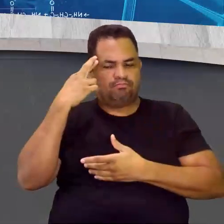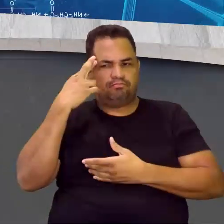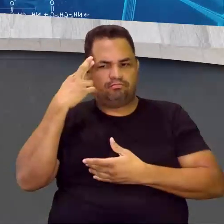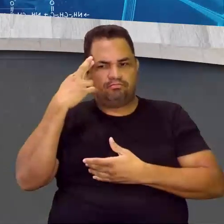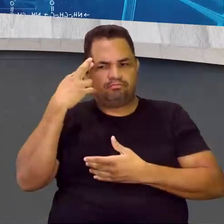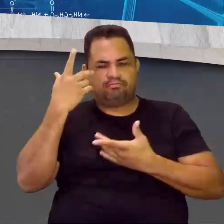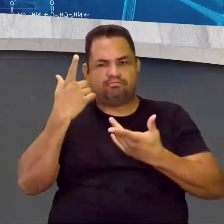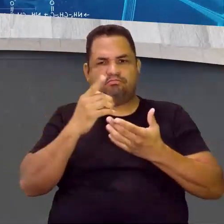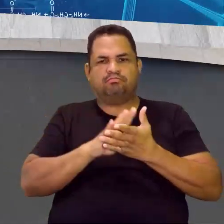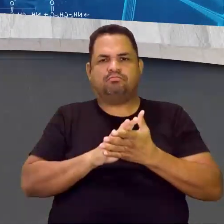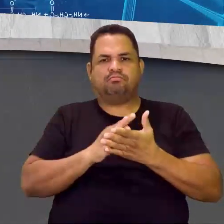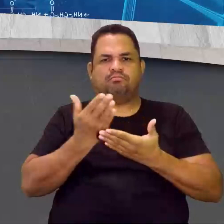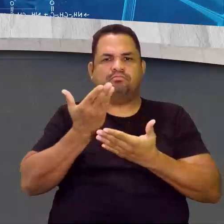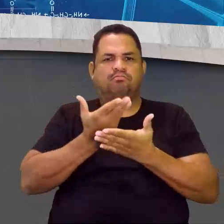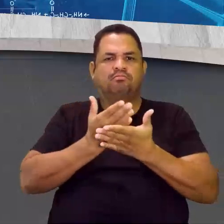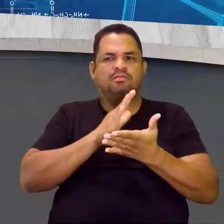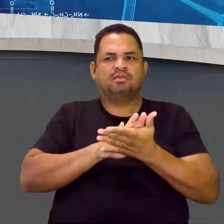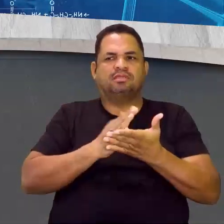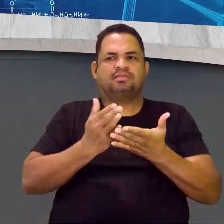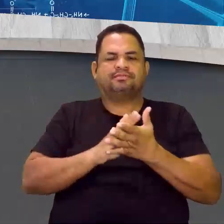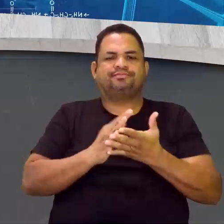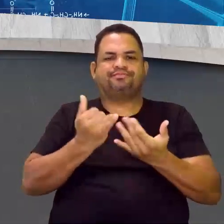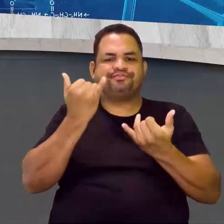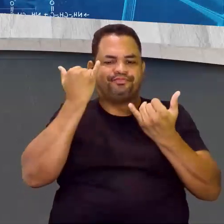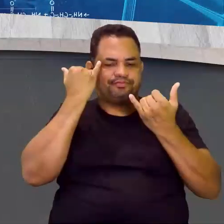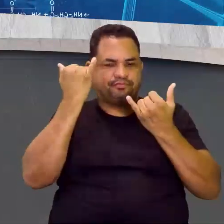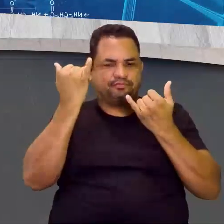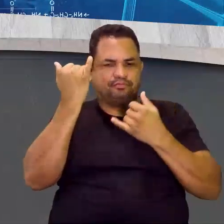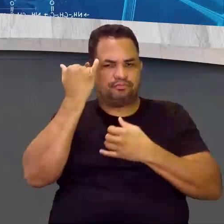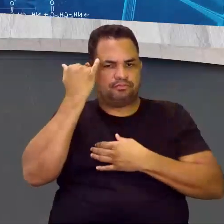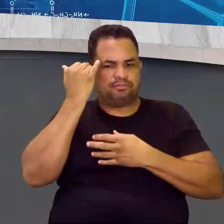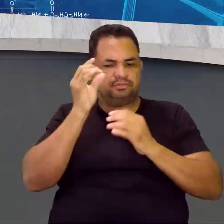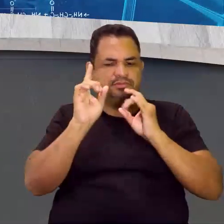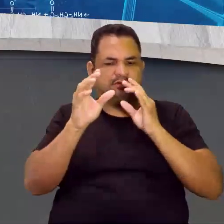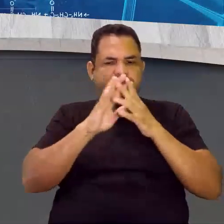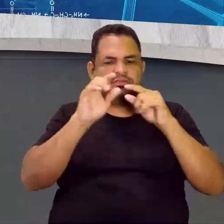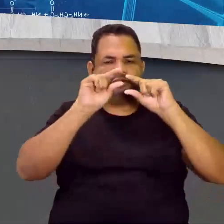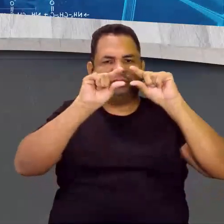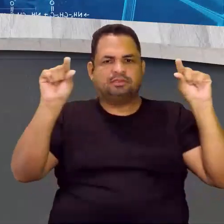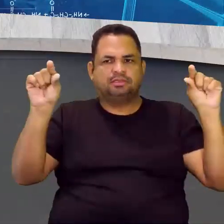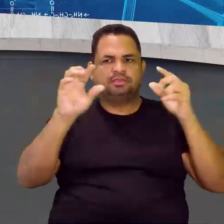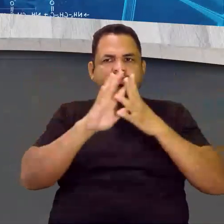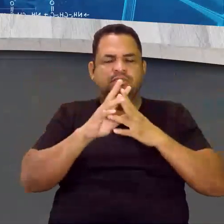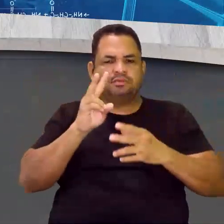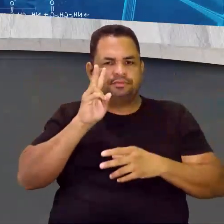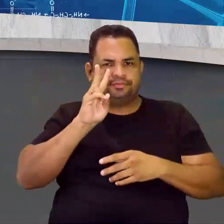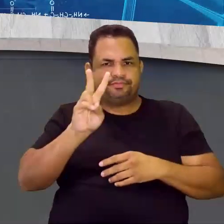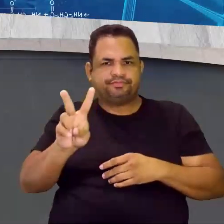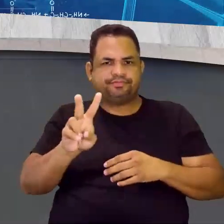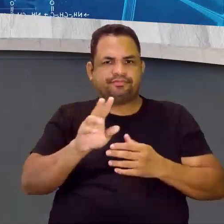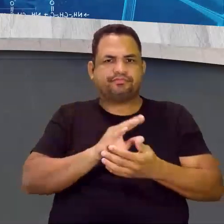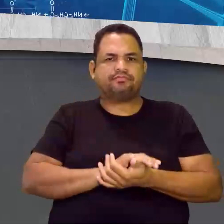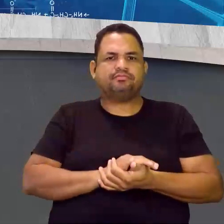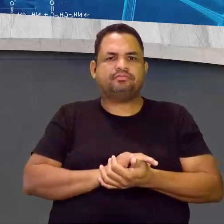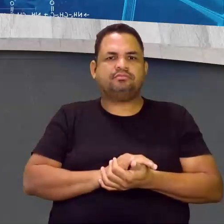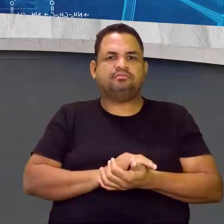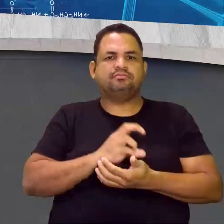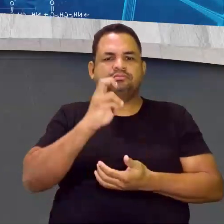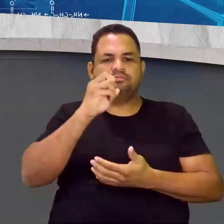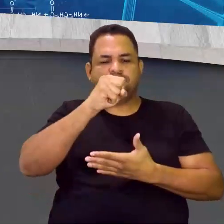reflita, interprete as informações de cada enunciado e verifique nas